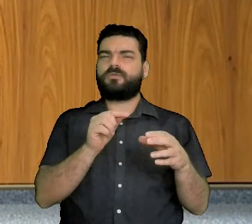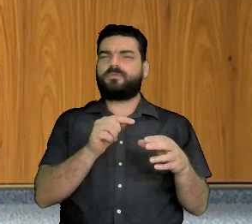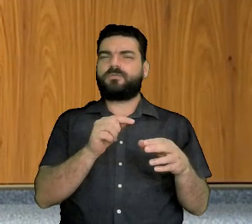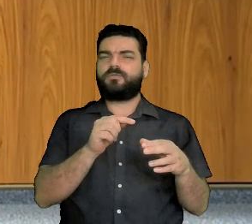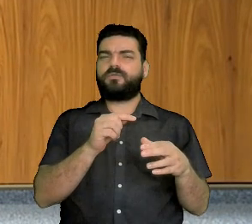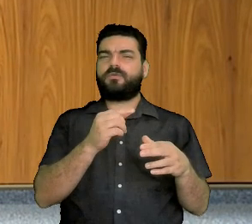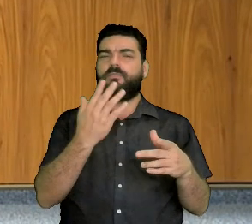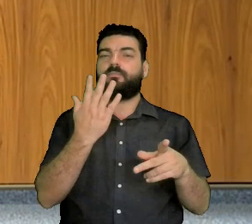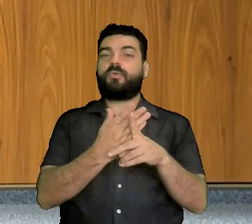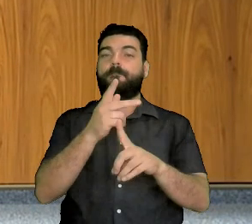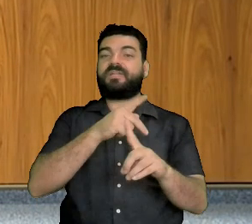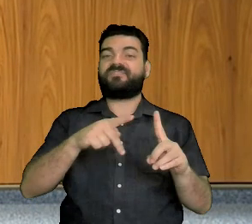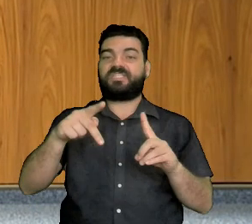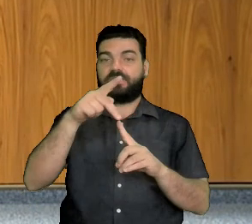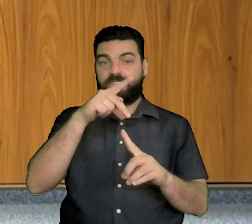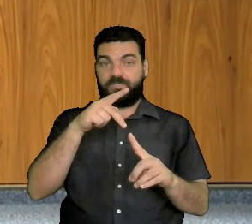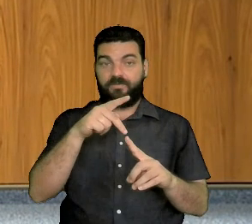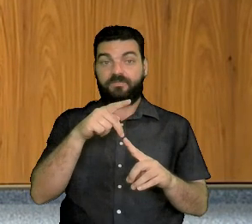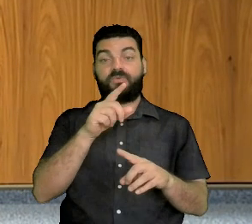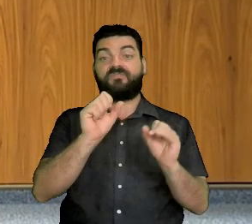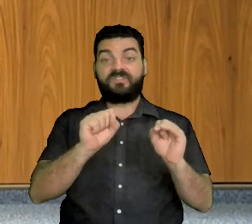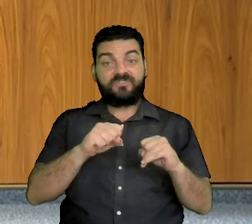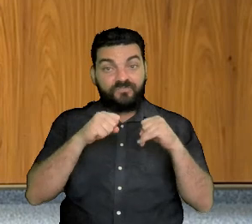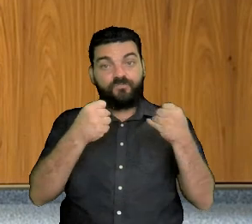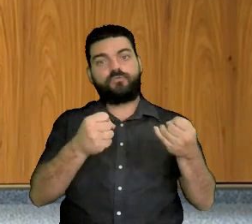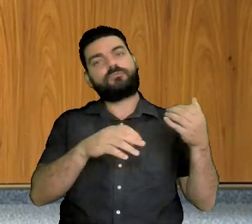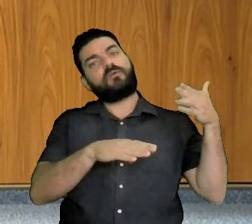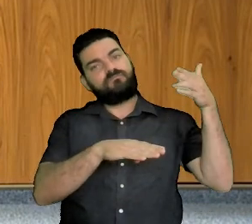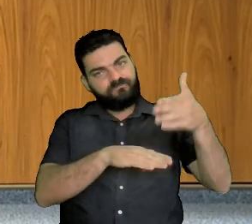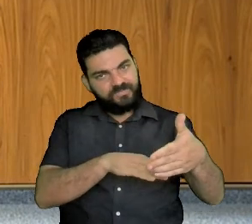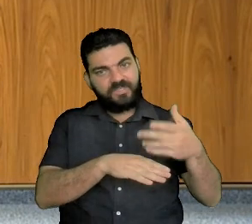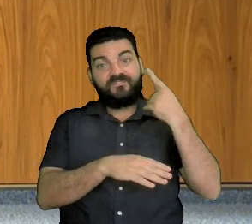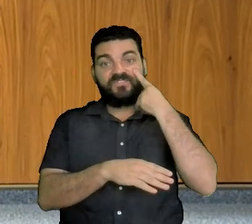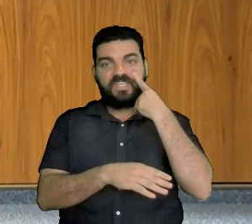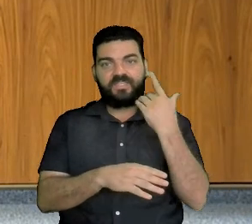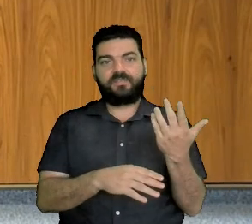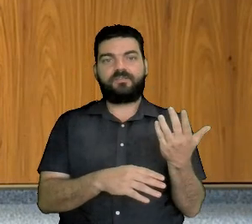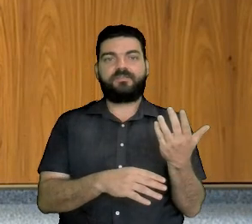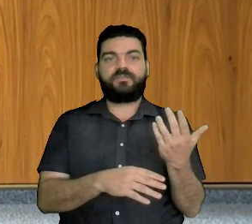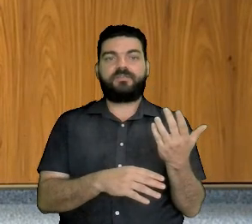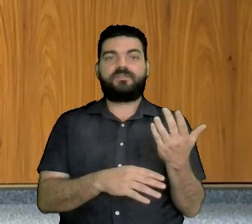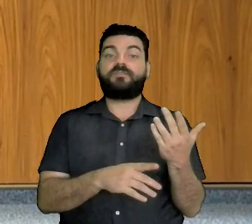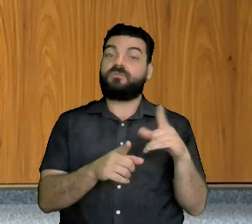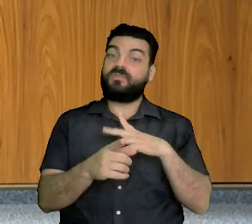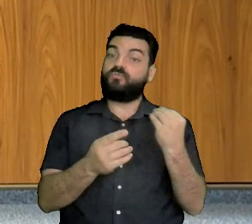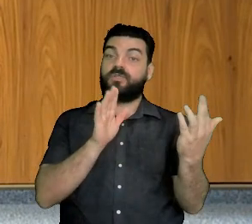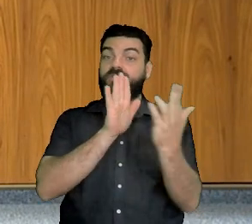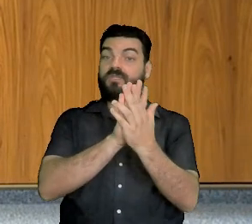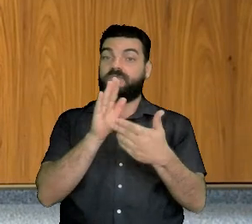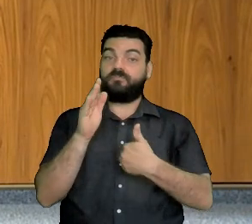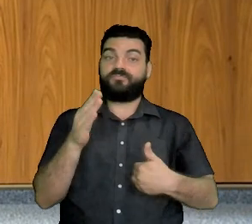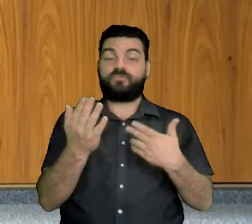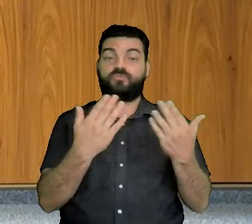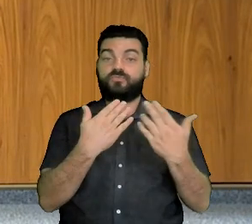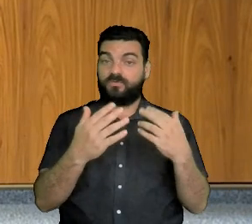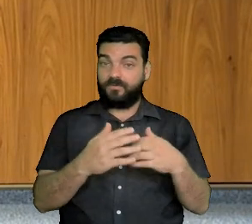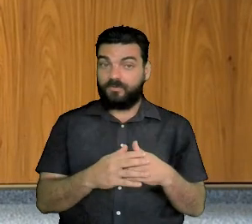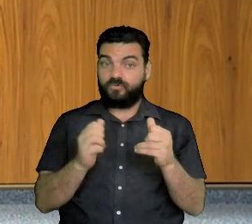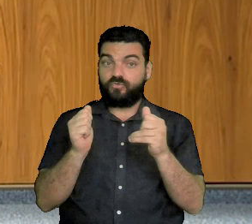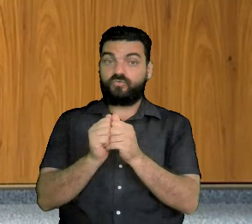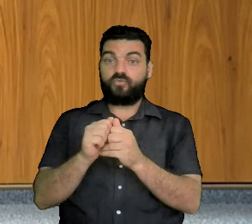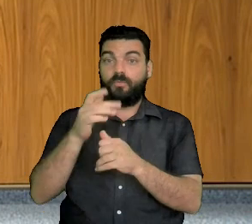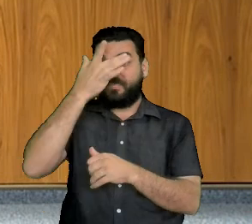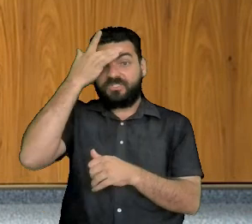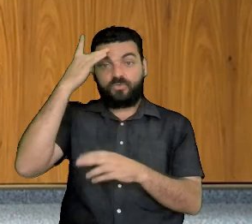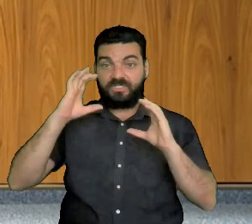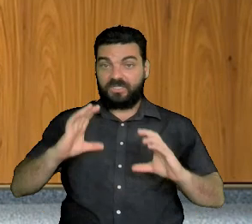ações previdenciárias. Então, ele fez questão de participar pessoalmente de algumas audiências de conciliação, junto com o cidadão